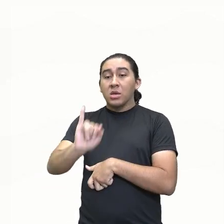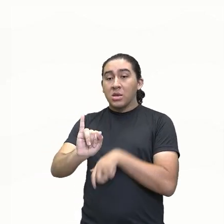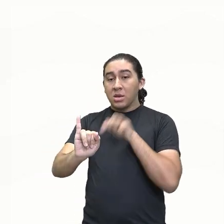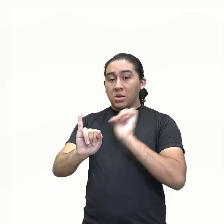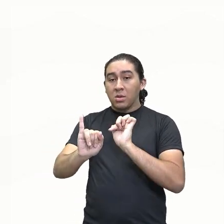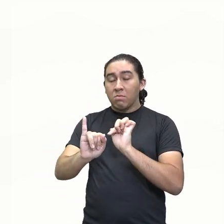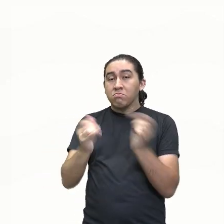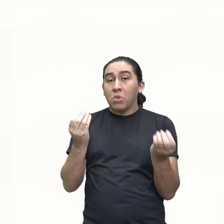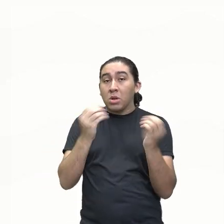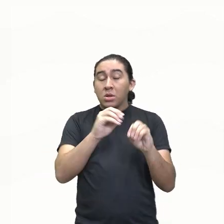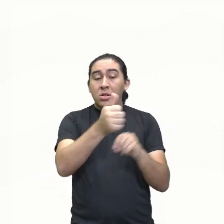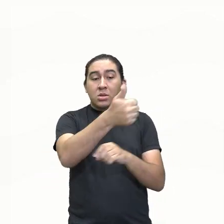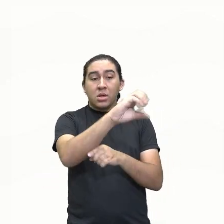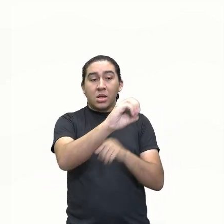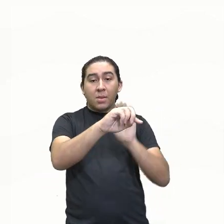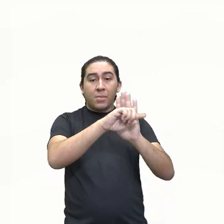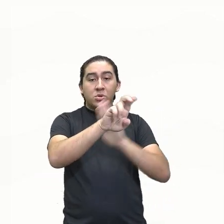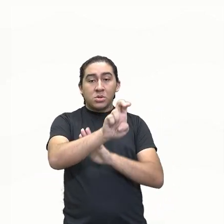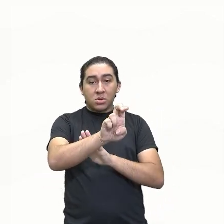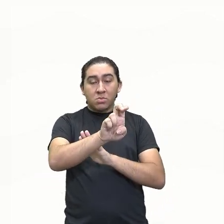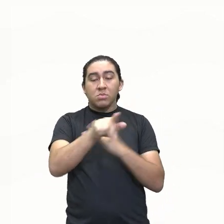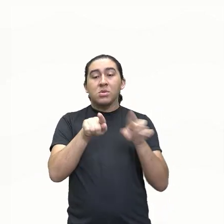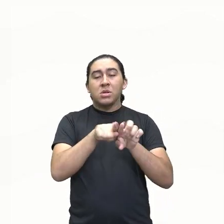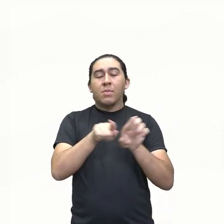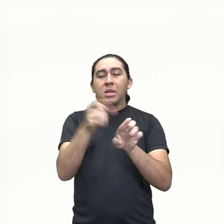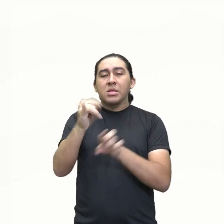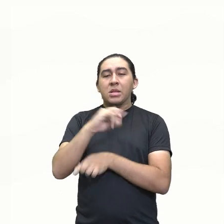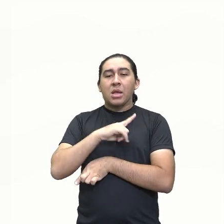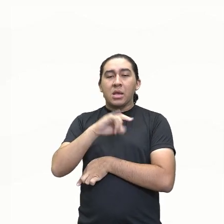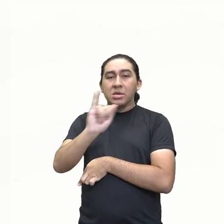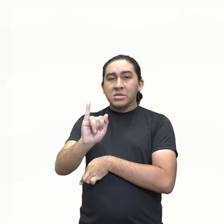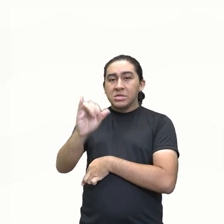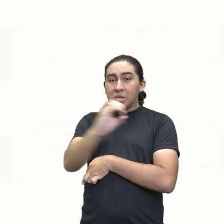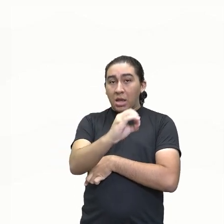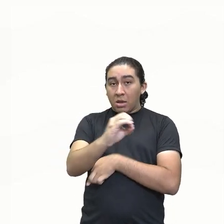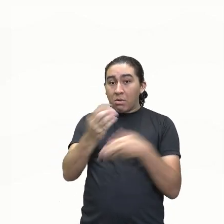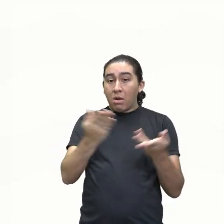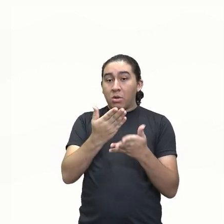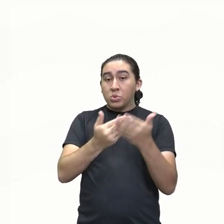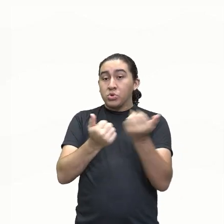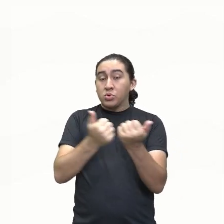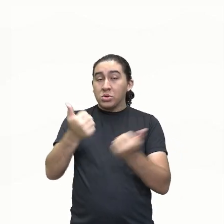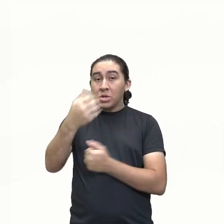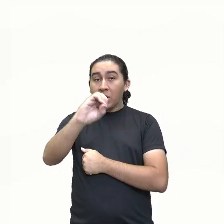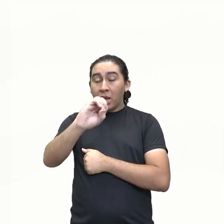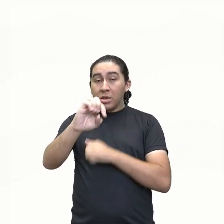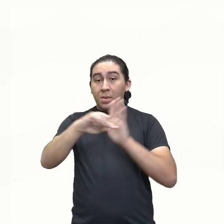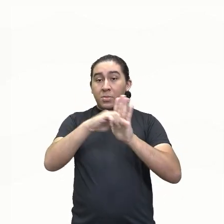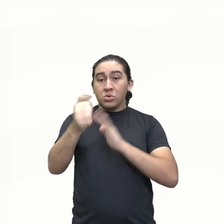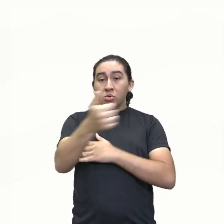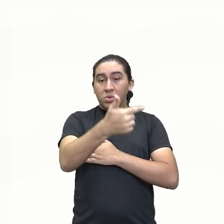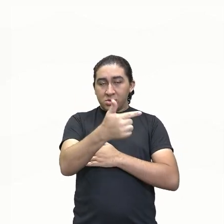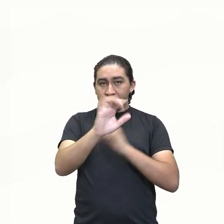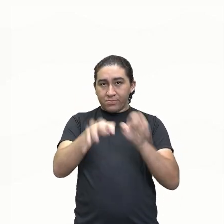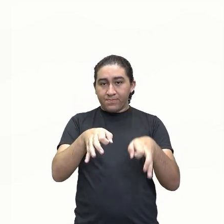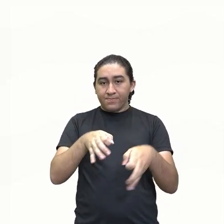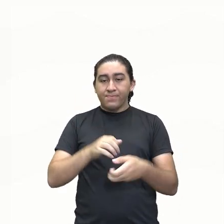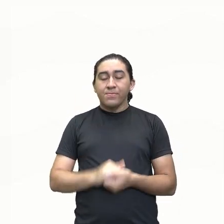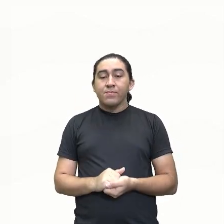colocar 10 a menos 5. Onde tem I0, nós vamos colocar 10 elevado a menos 12,